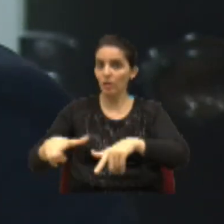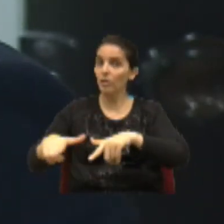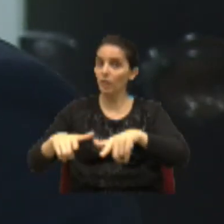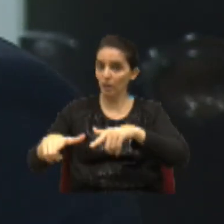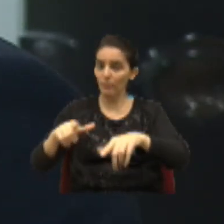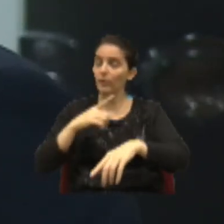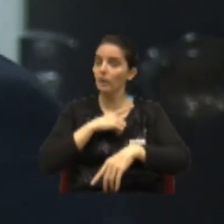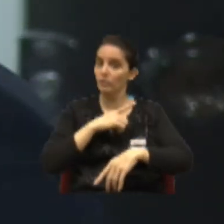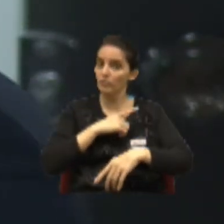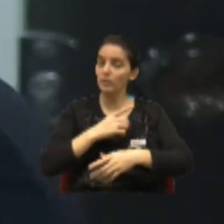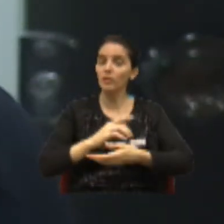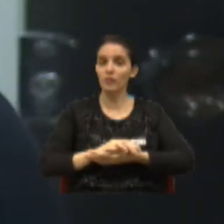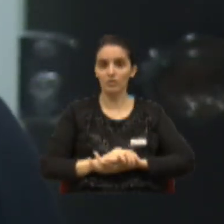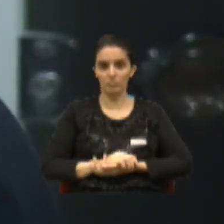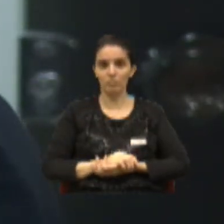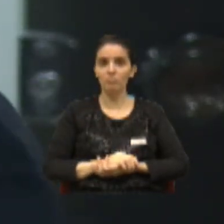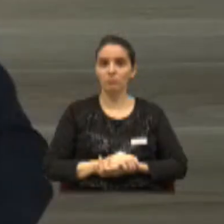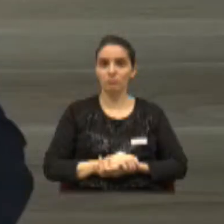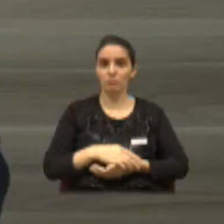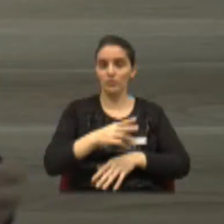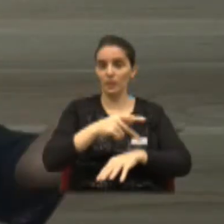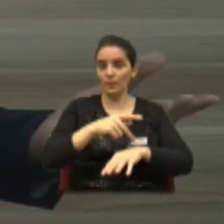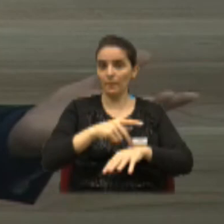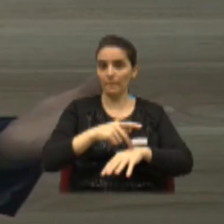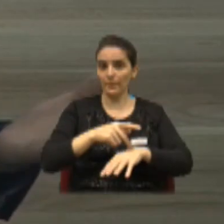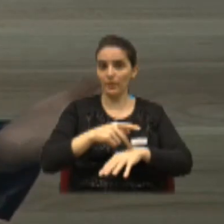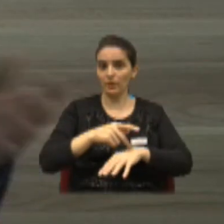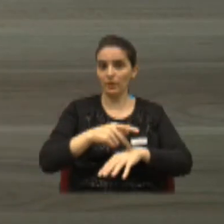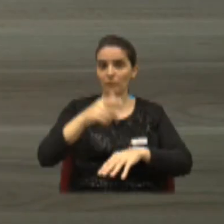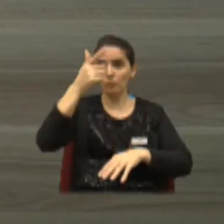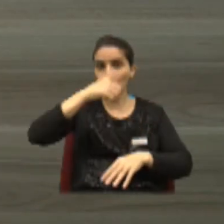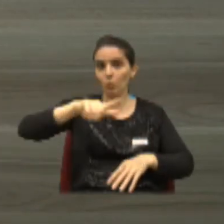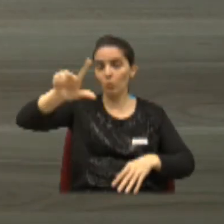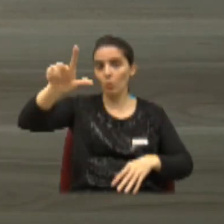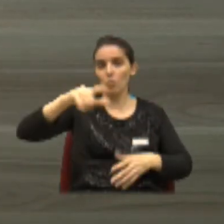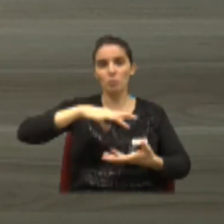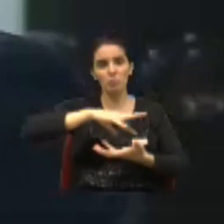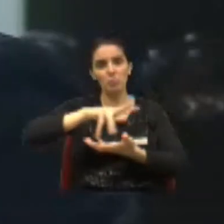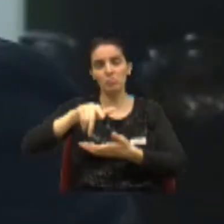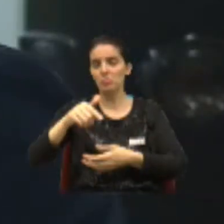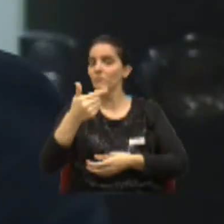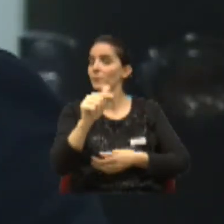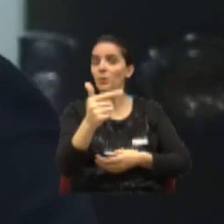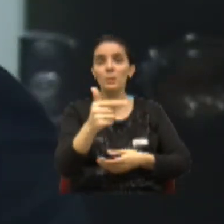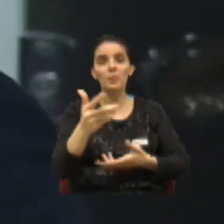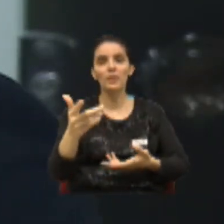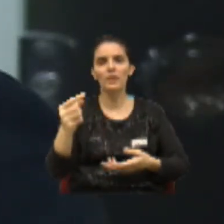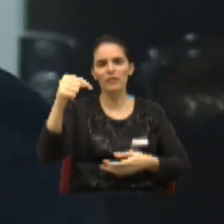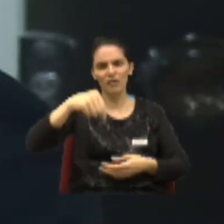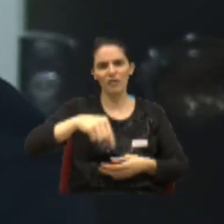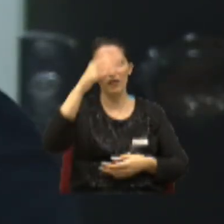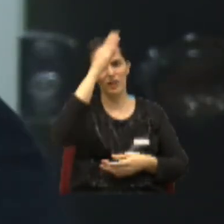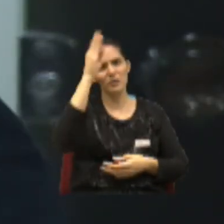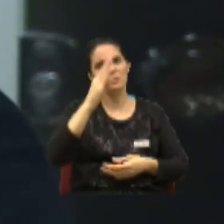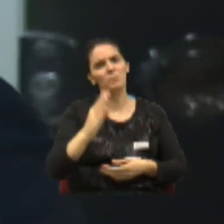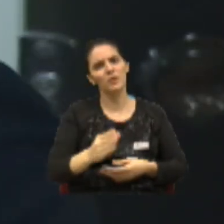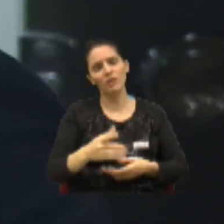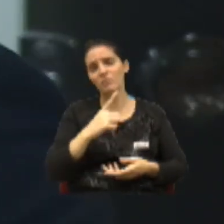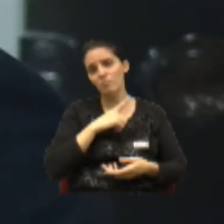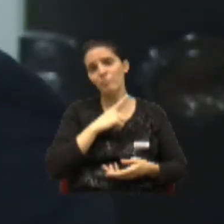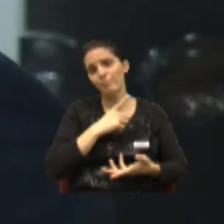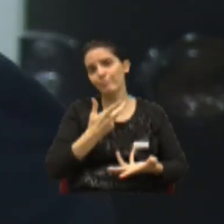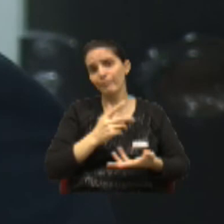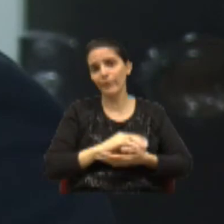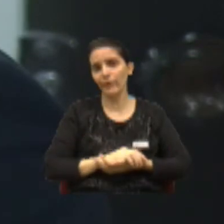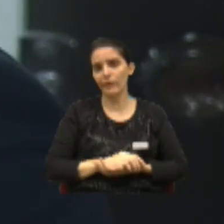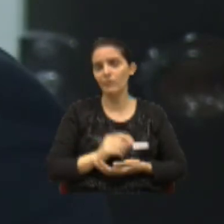nisso? Né, país de primeiro mundo, difícil, você não vê isso aí, justiça do trabalho. O que está acontecendo no Brasil?